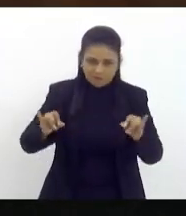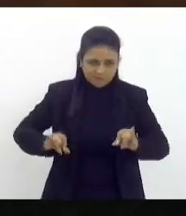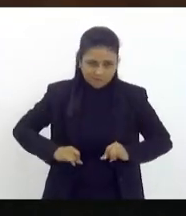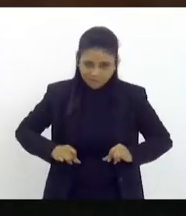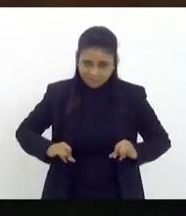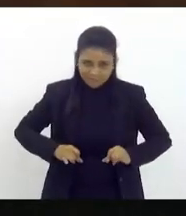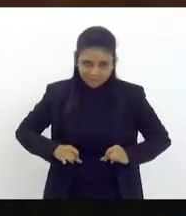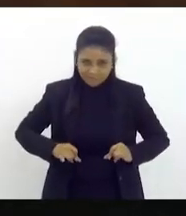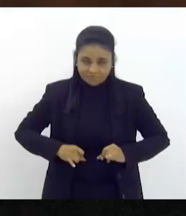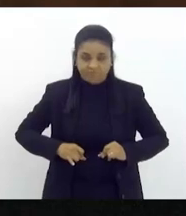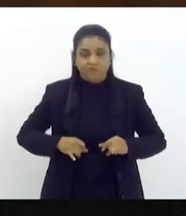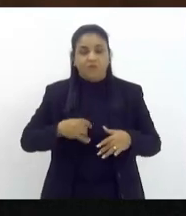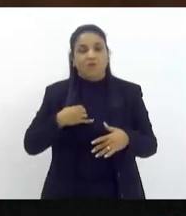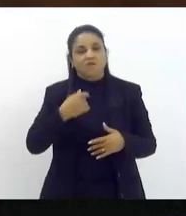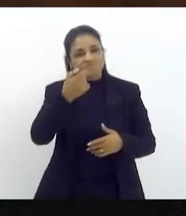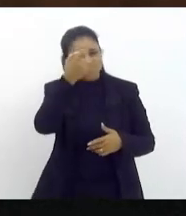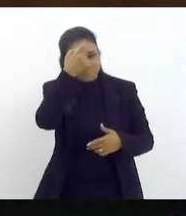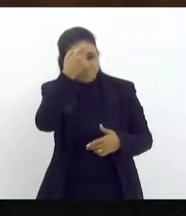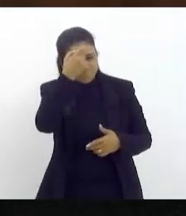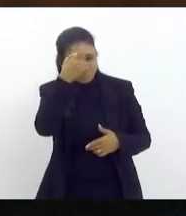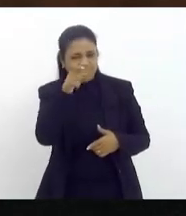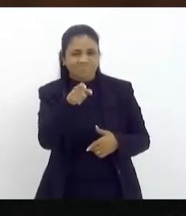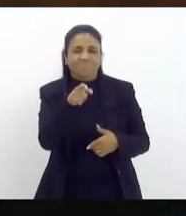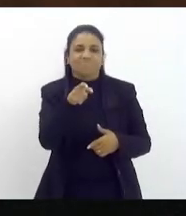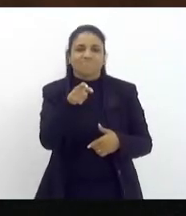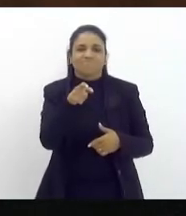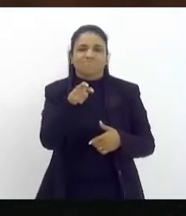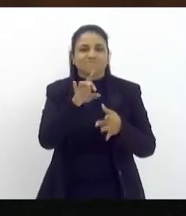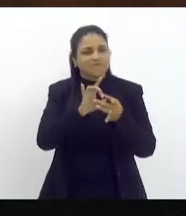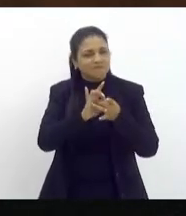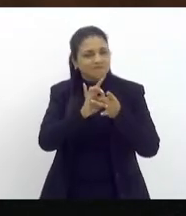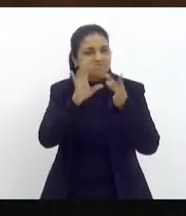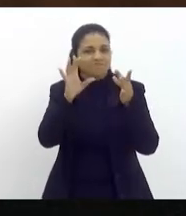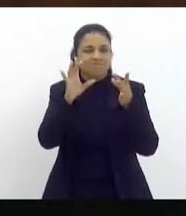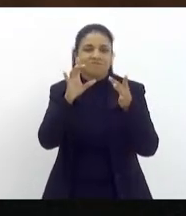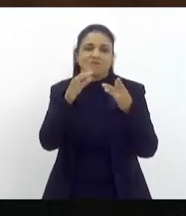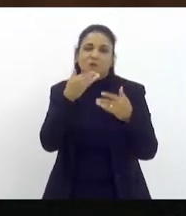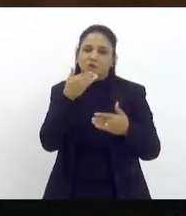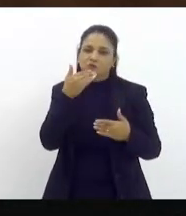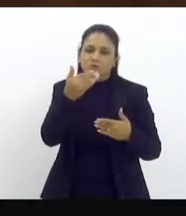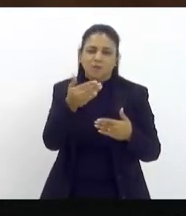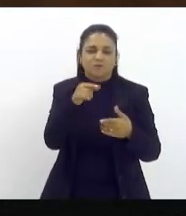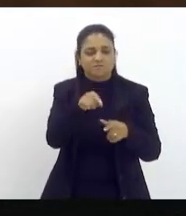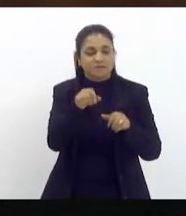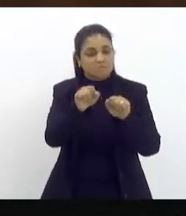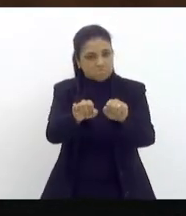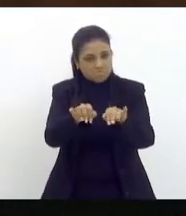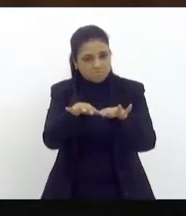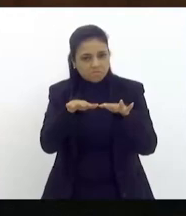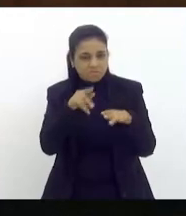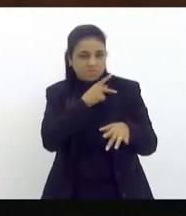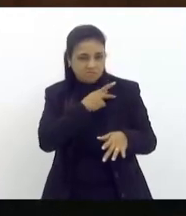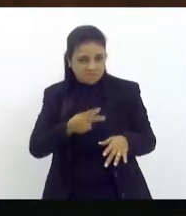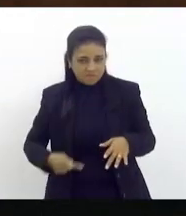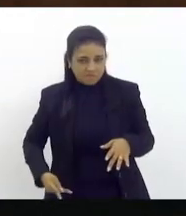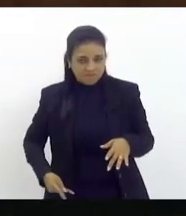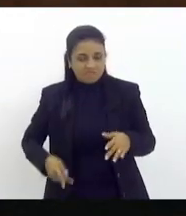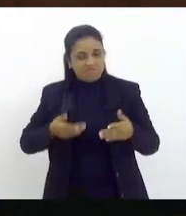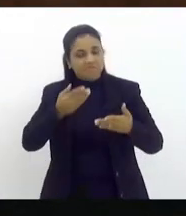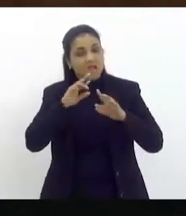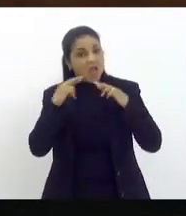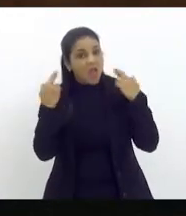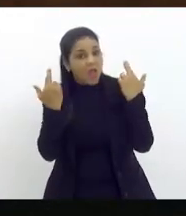democrático o senhor que está à frente aqui da casa Legislativa que possa intermediar